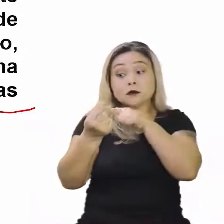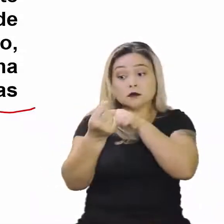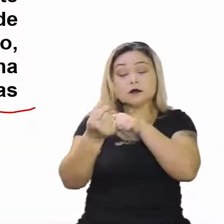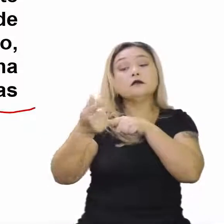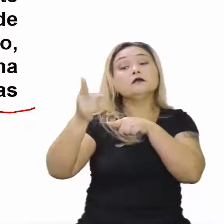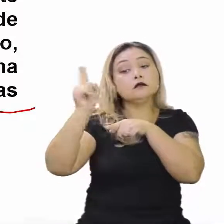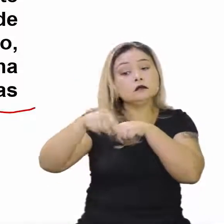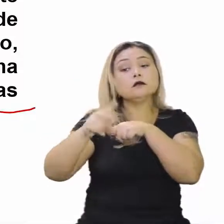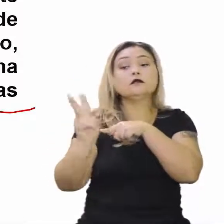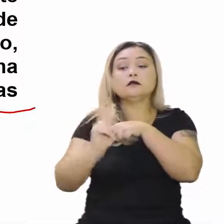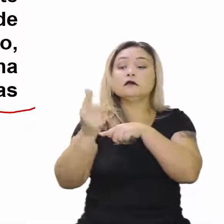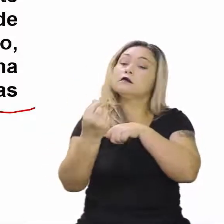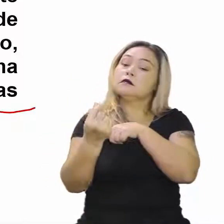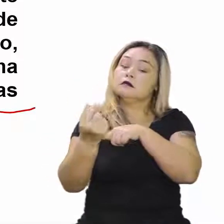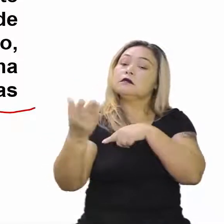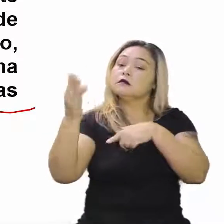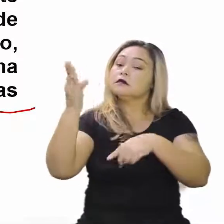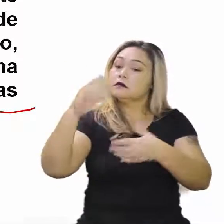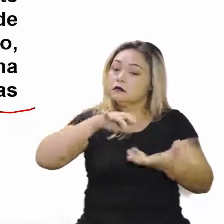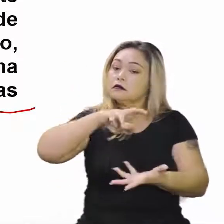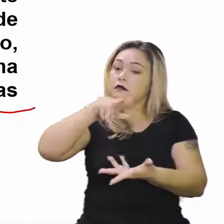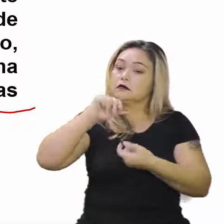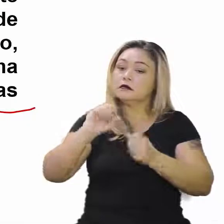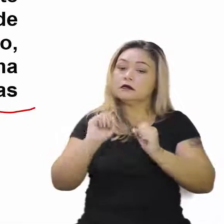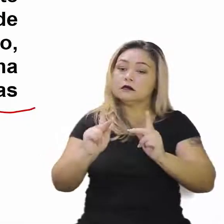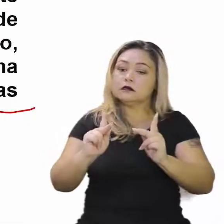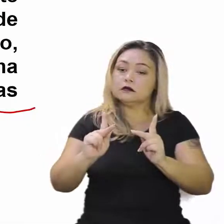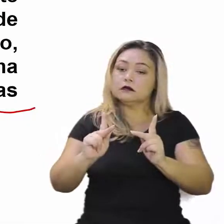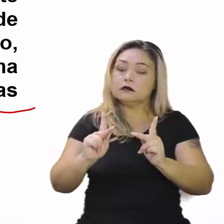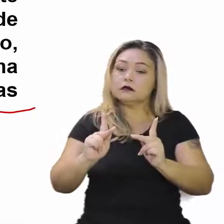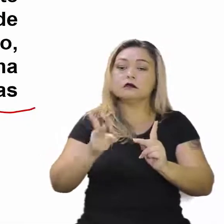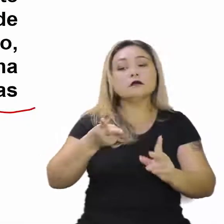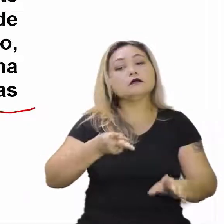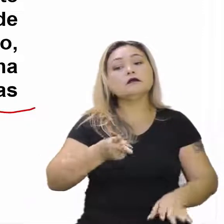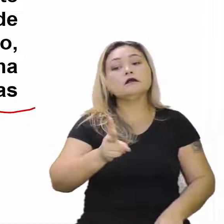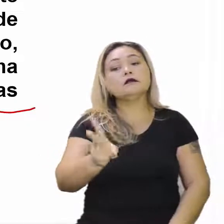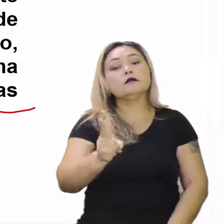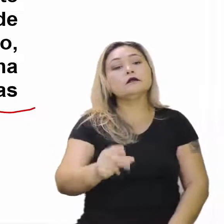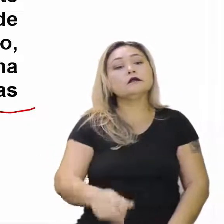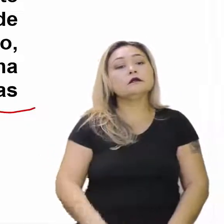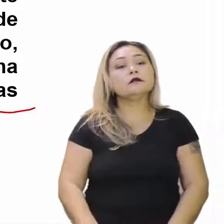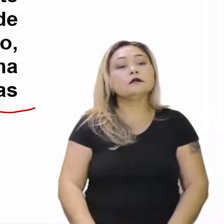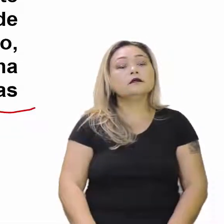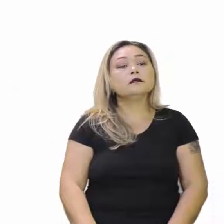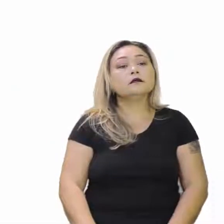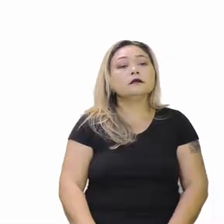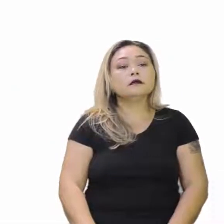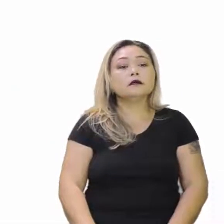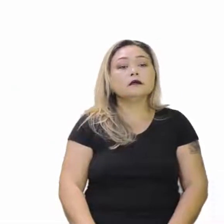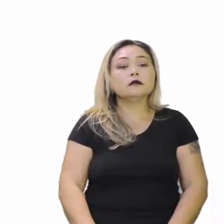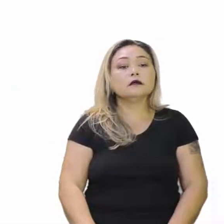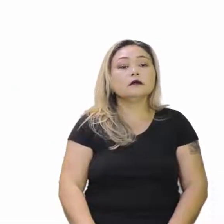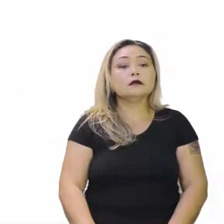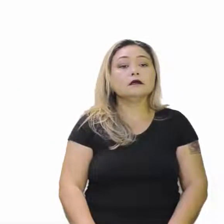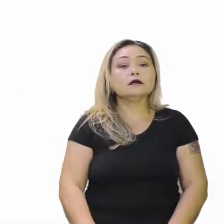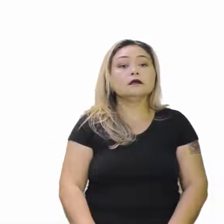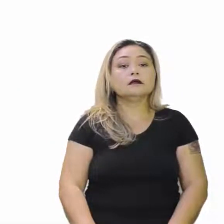mais valorizadas do mundo. Ok? E sempre foi. Vamos lá. Continuando.